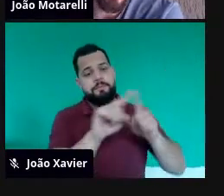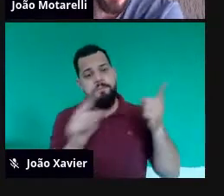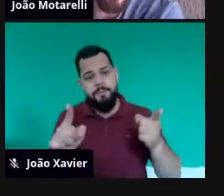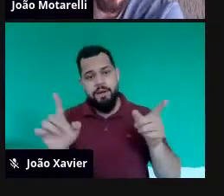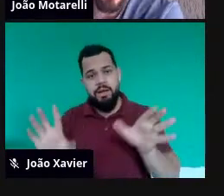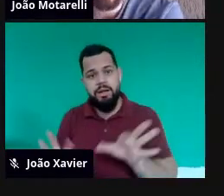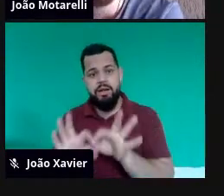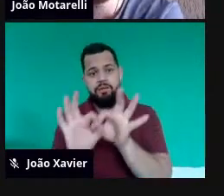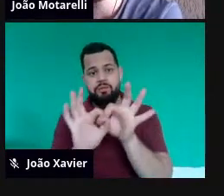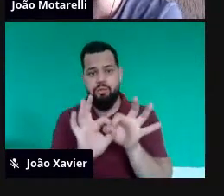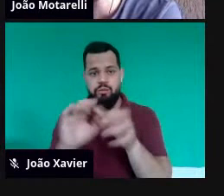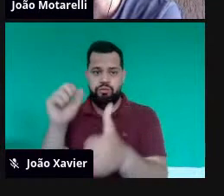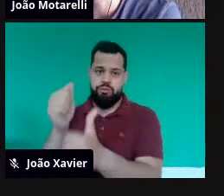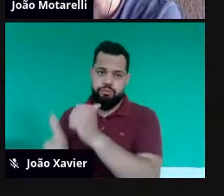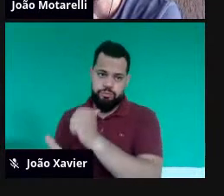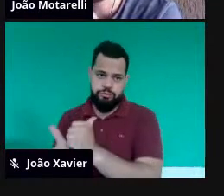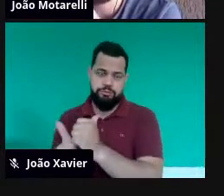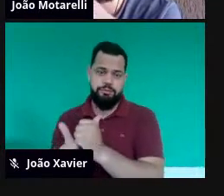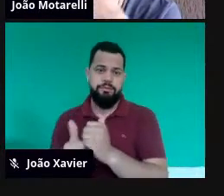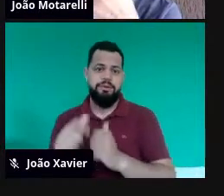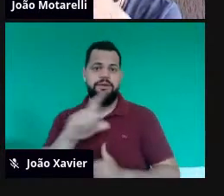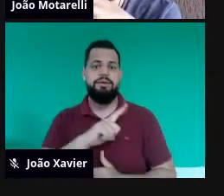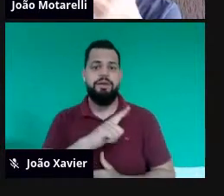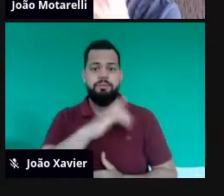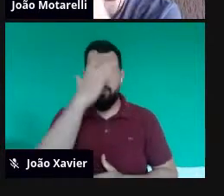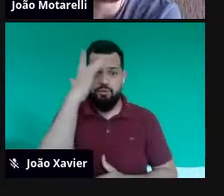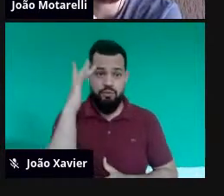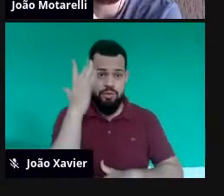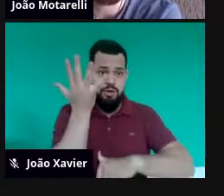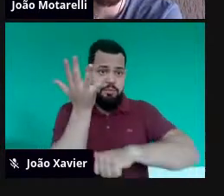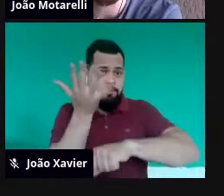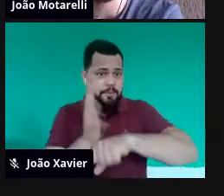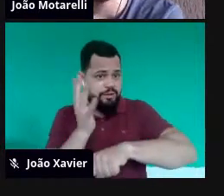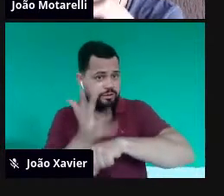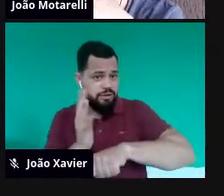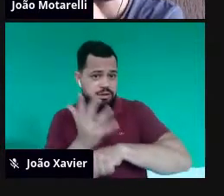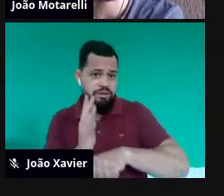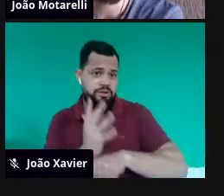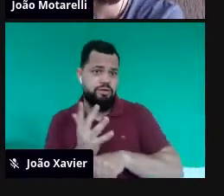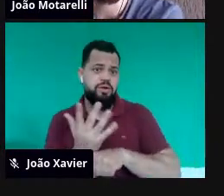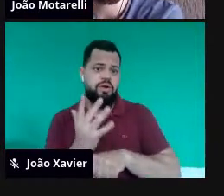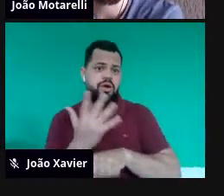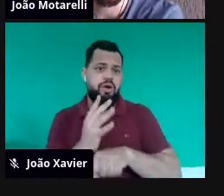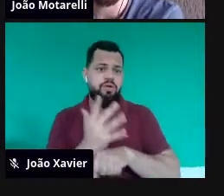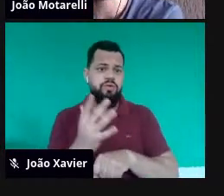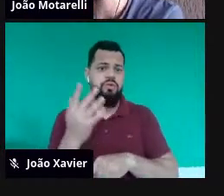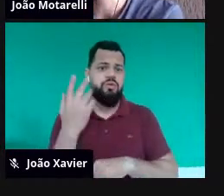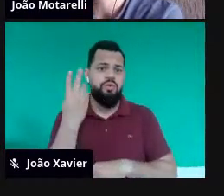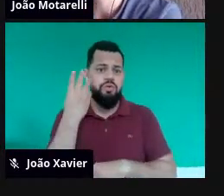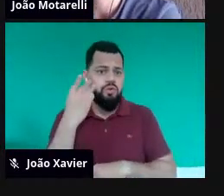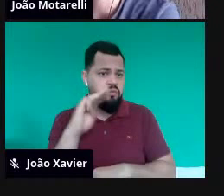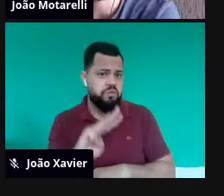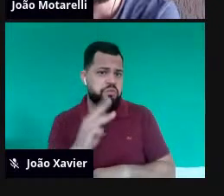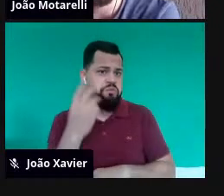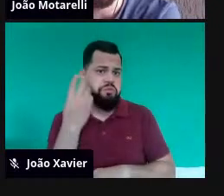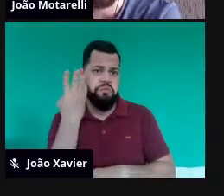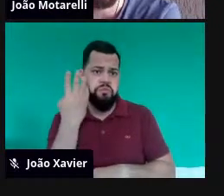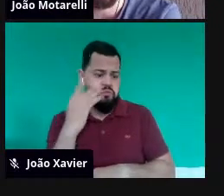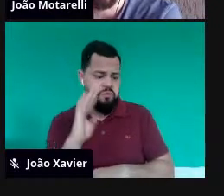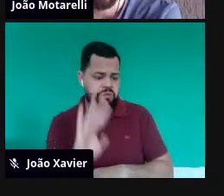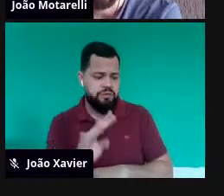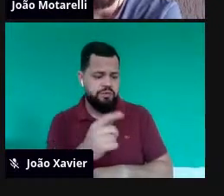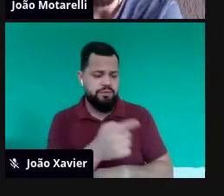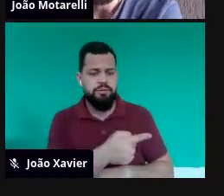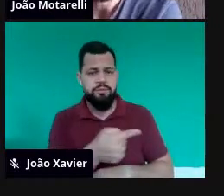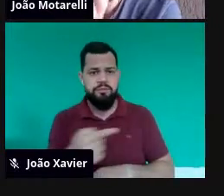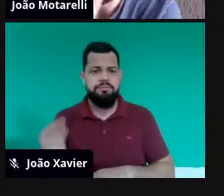ter o praticante, que é aquele indivíduo que vai 2, 3, 4, 5 vezes na semana, mas tem um treino de menor intensidade e que tem outros